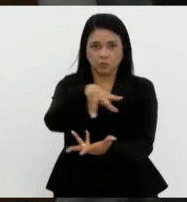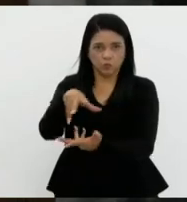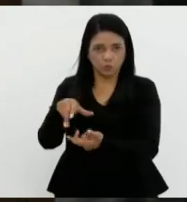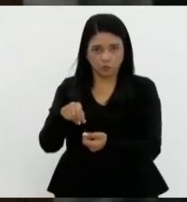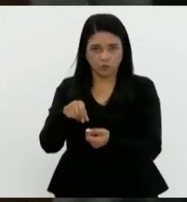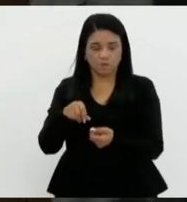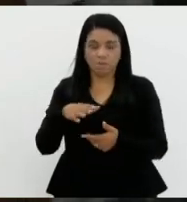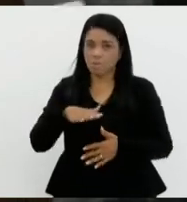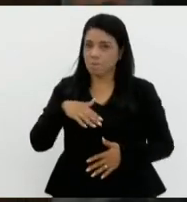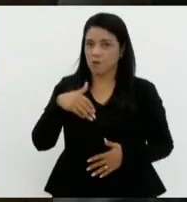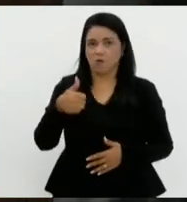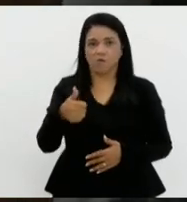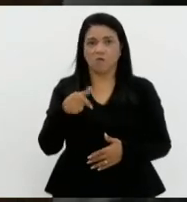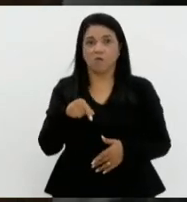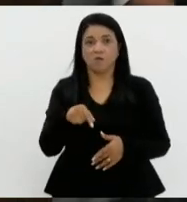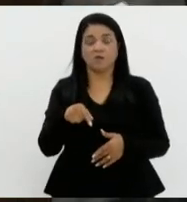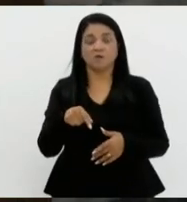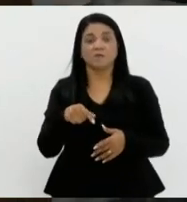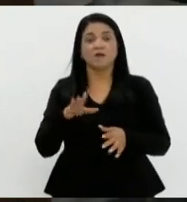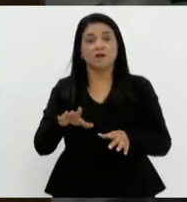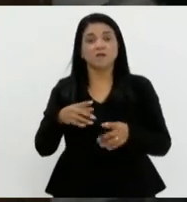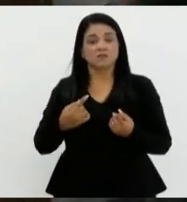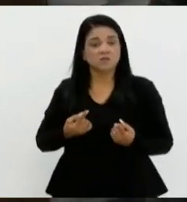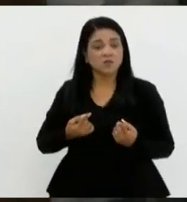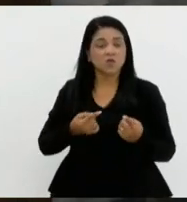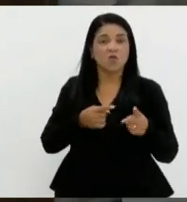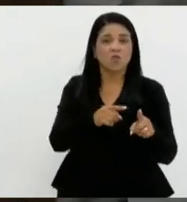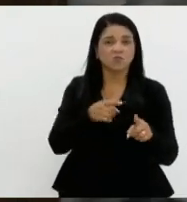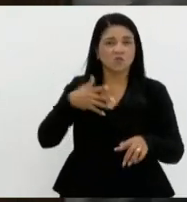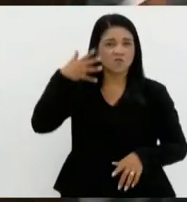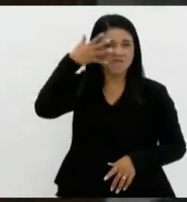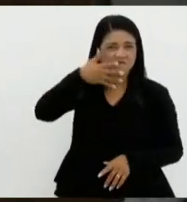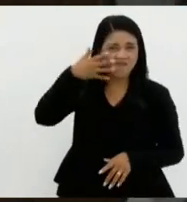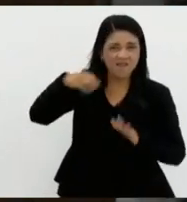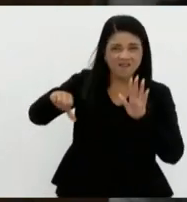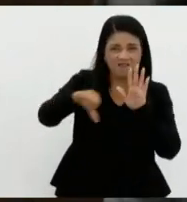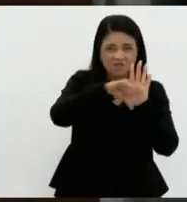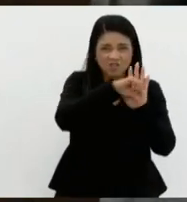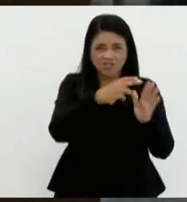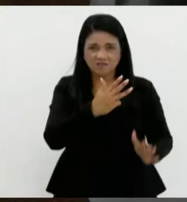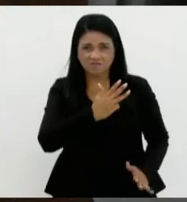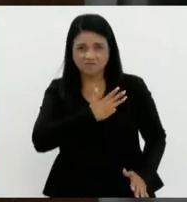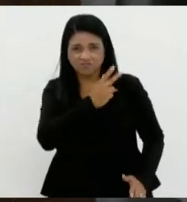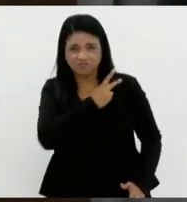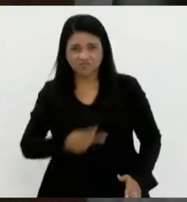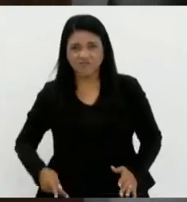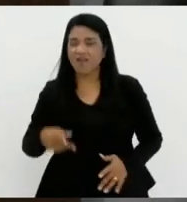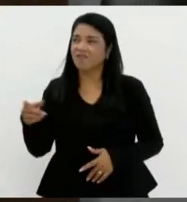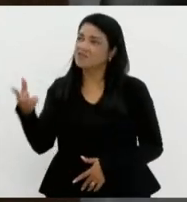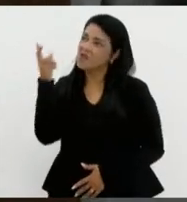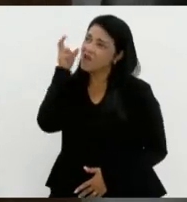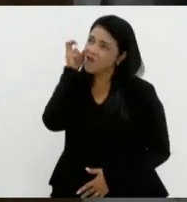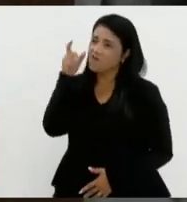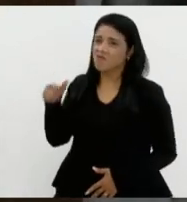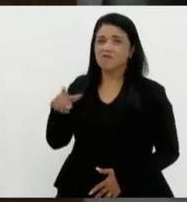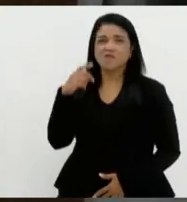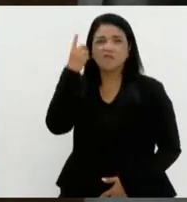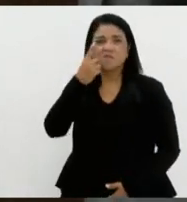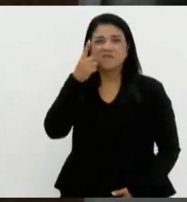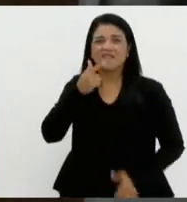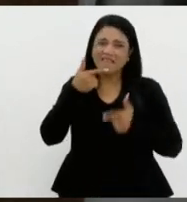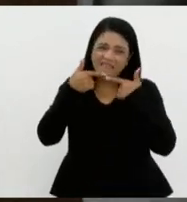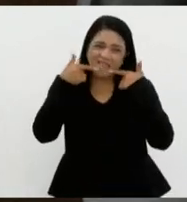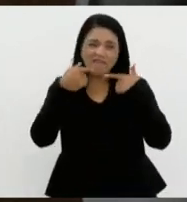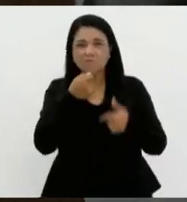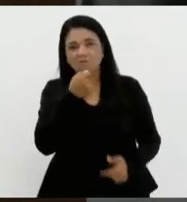de se manifestarem contra uma fala criminosa. Ao contrário, percebo alguns deputados fazendo piadinha e dando sorriso, quando na verdade deviam